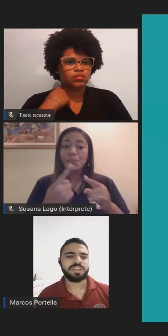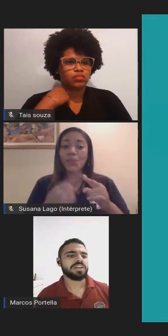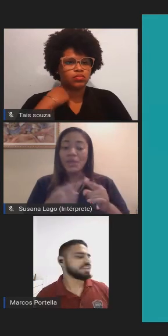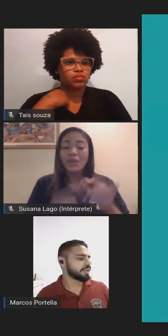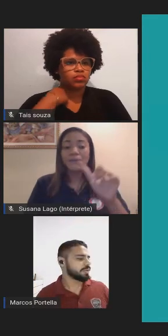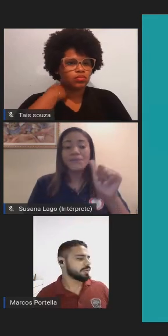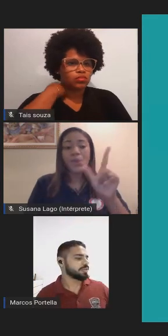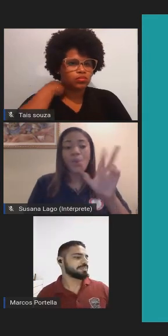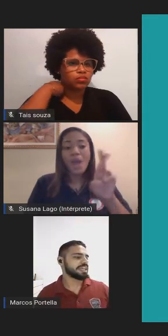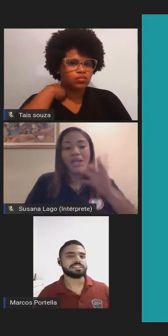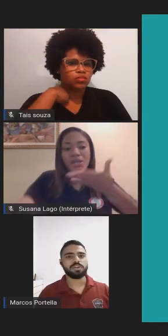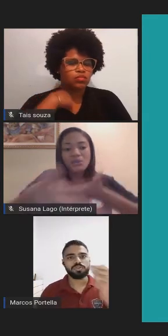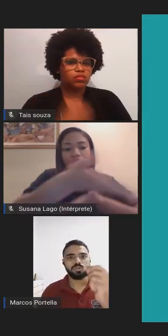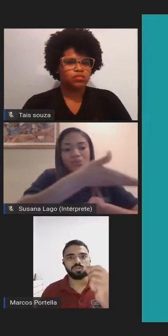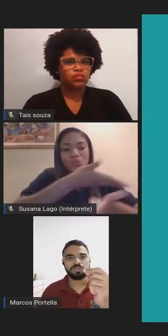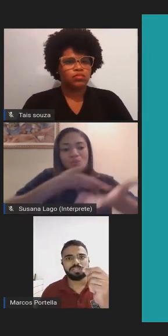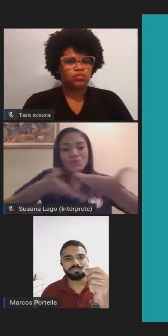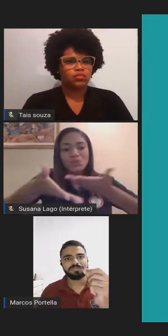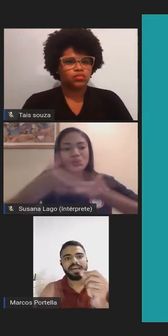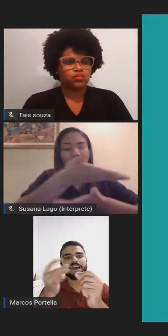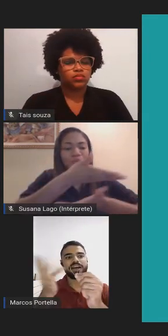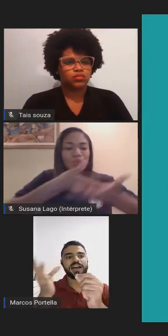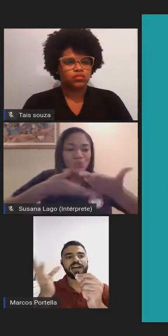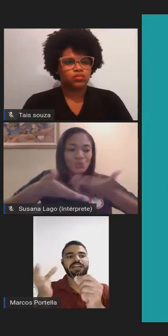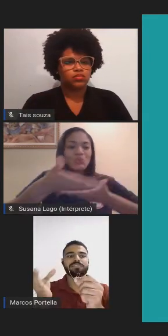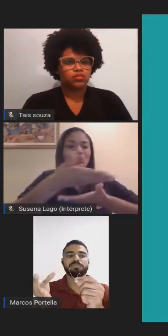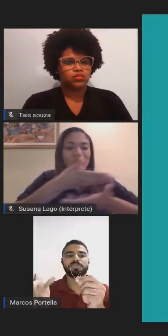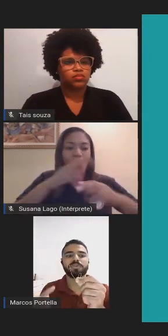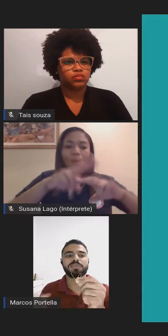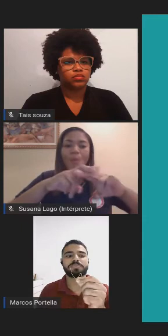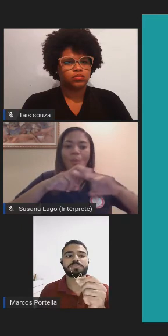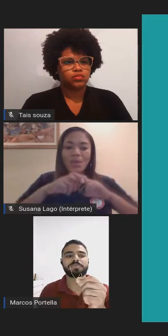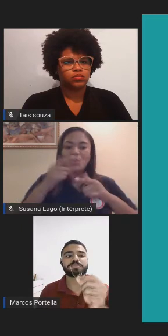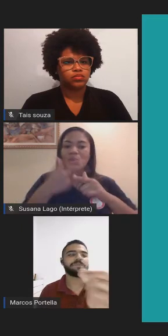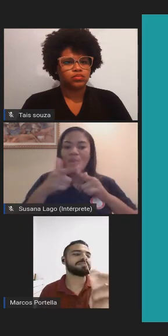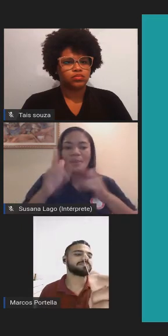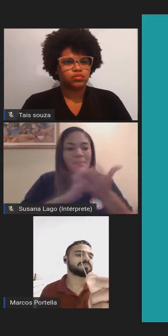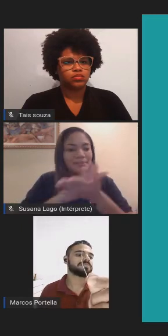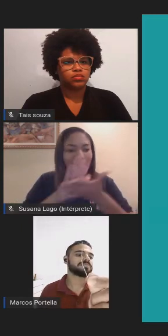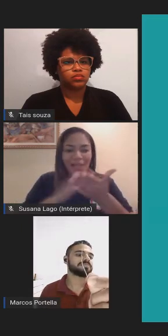entendeu? Então, eu tenho materiais que conduzem até um certo ponto, como um fio de